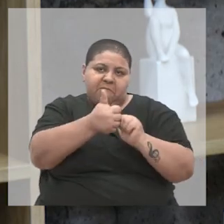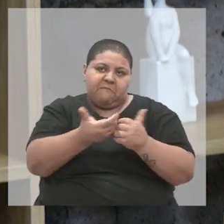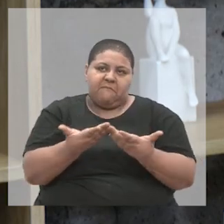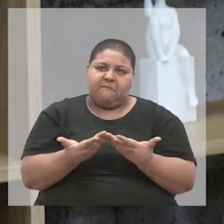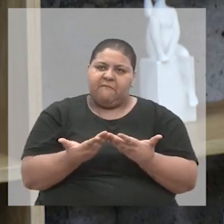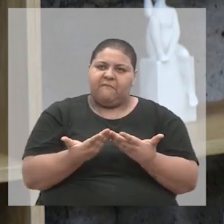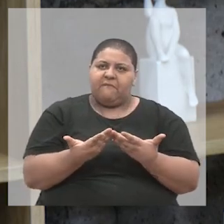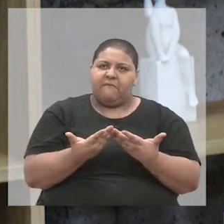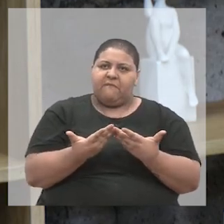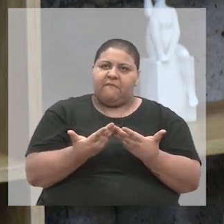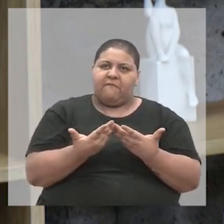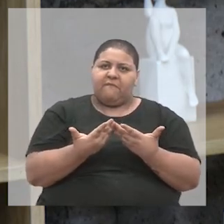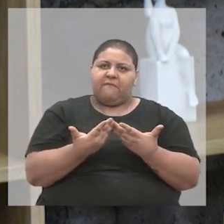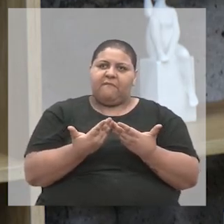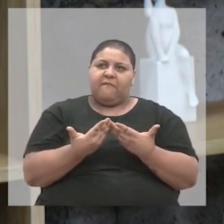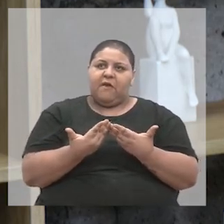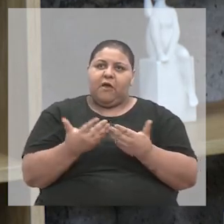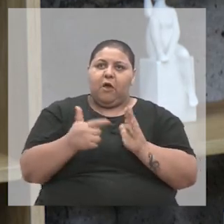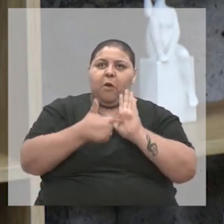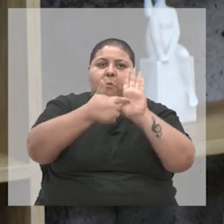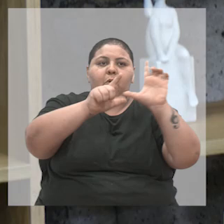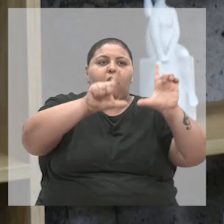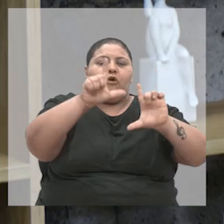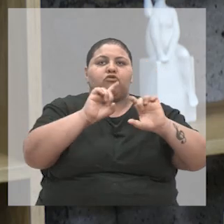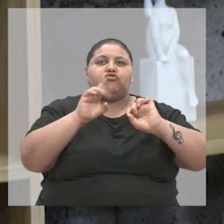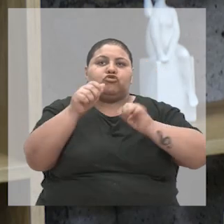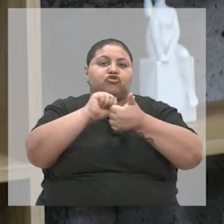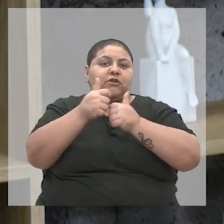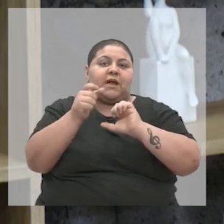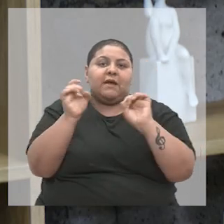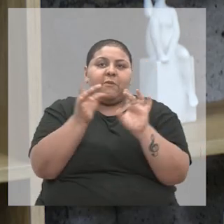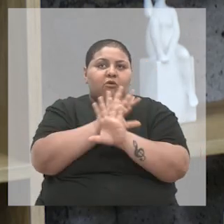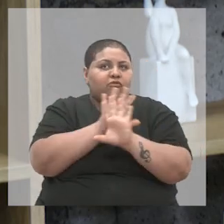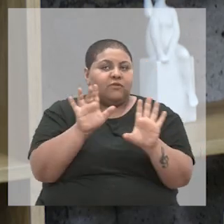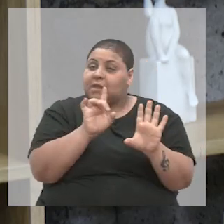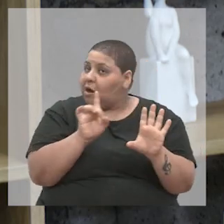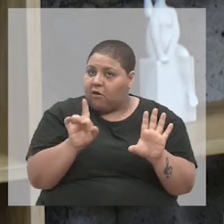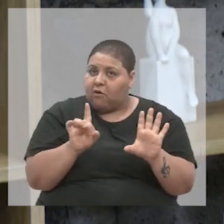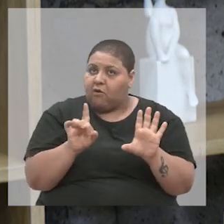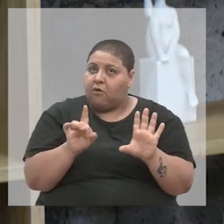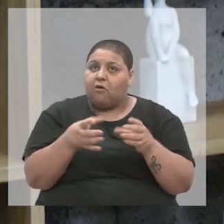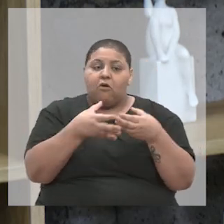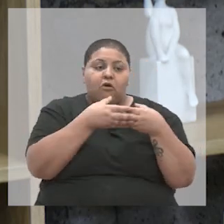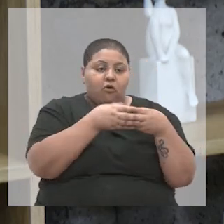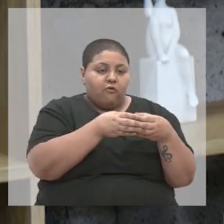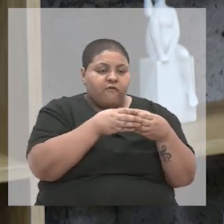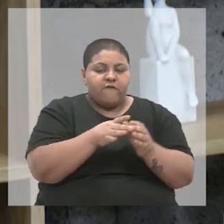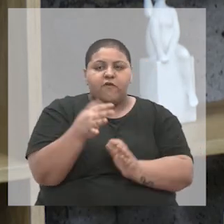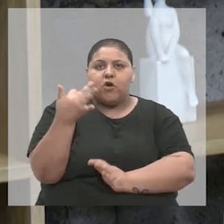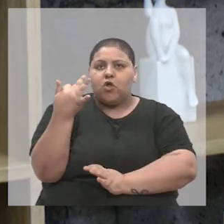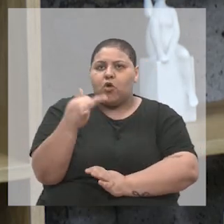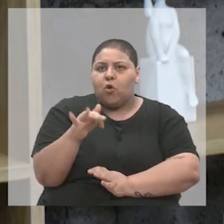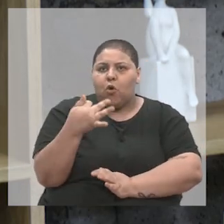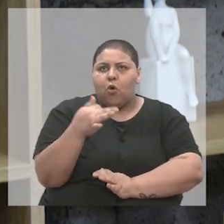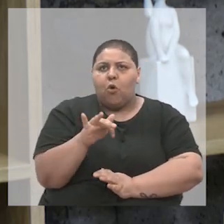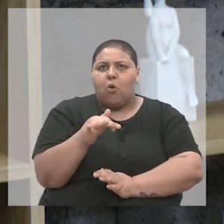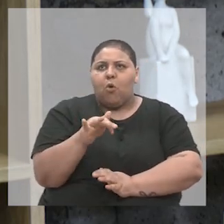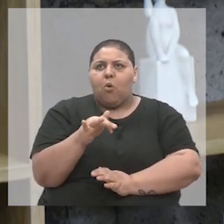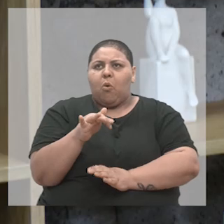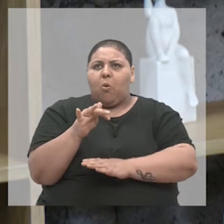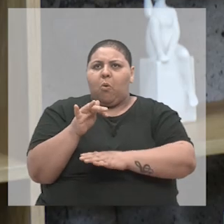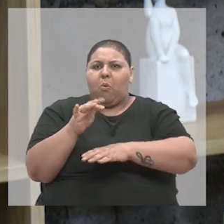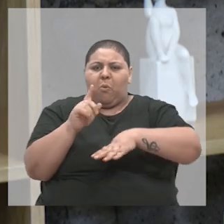lá na frente da TV, parece que é lá só ir jogar e deu, mas não é isso, né? Convive com dor, com lesão,